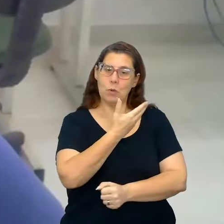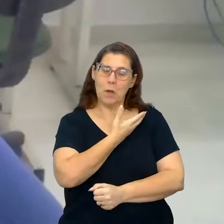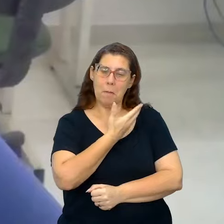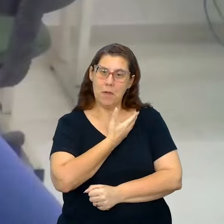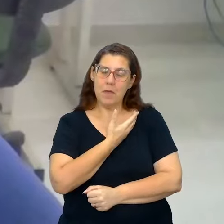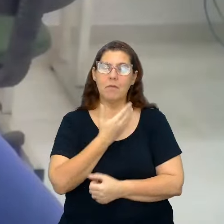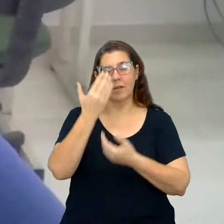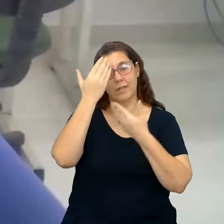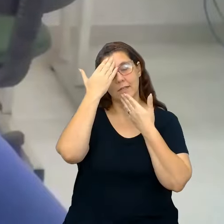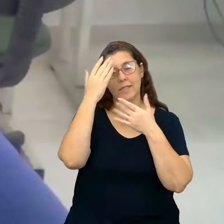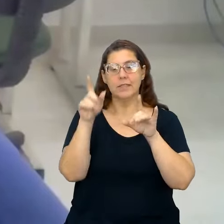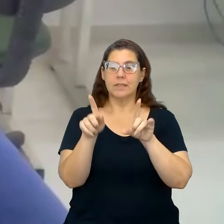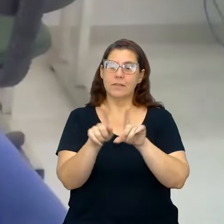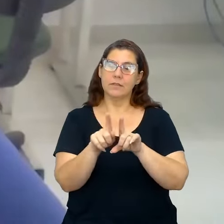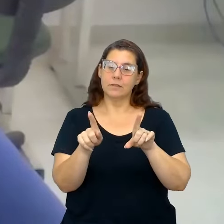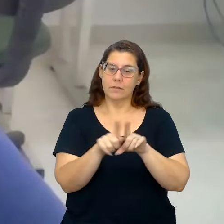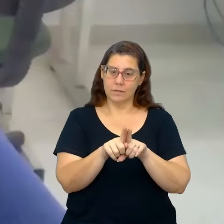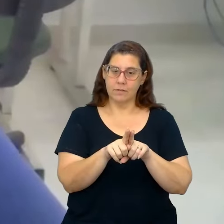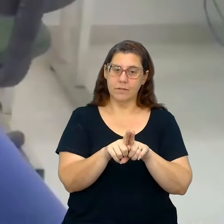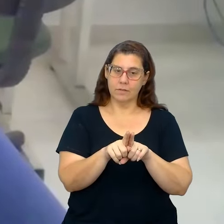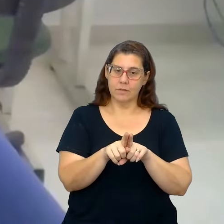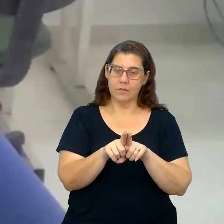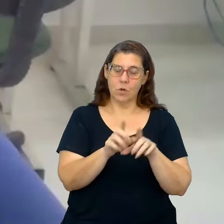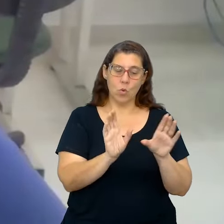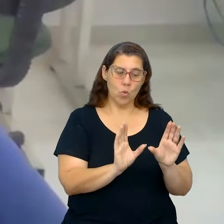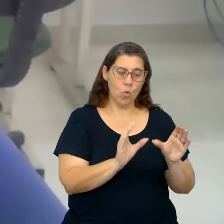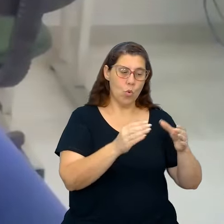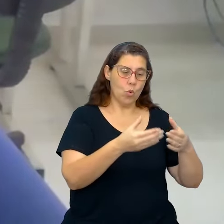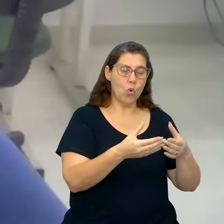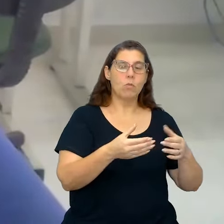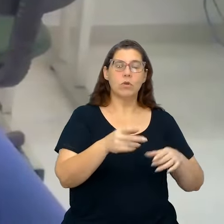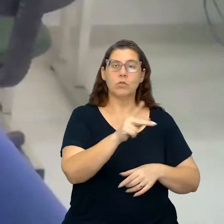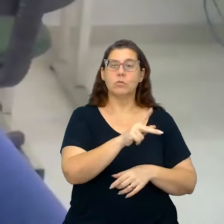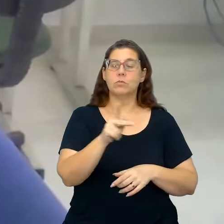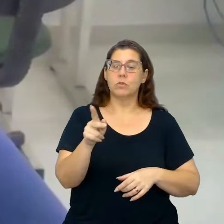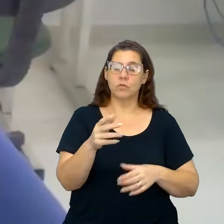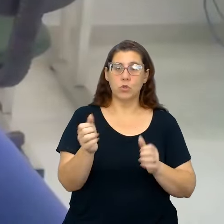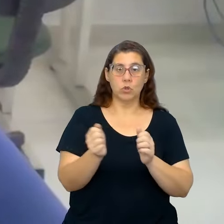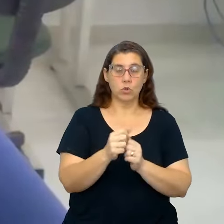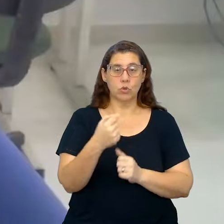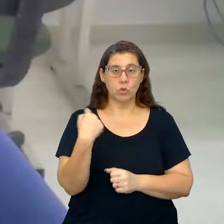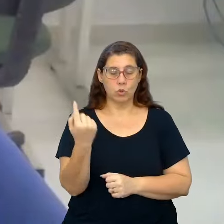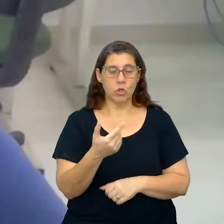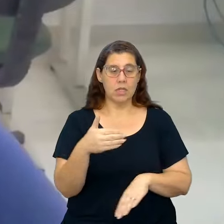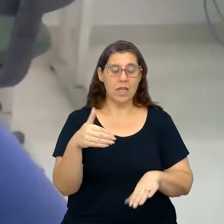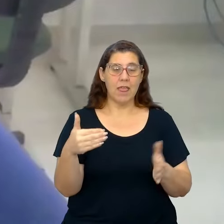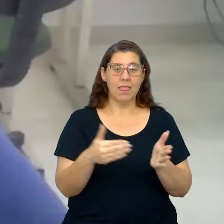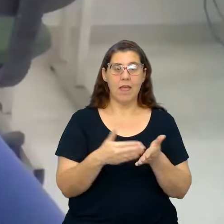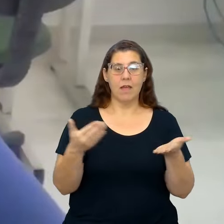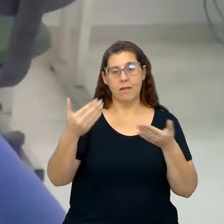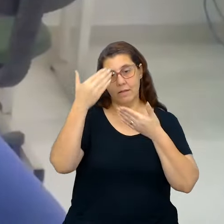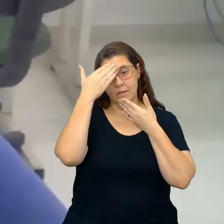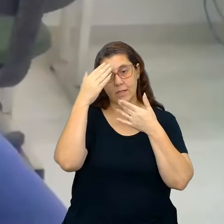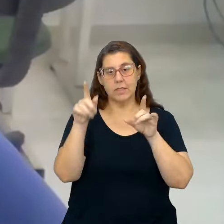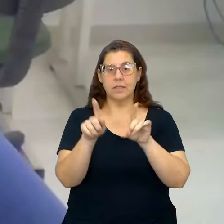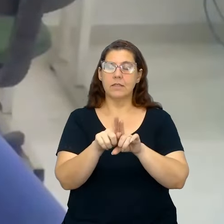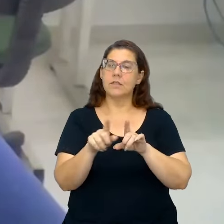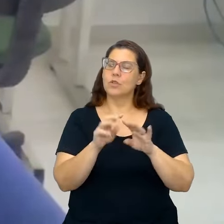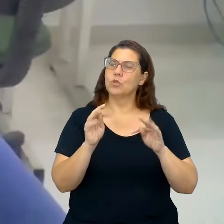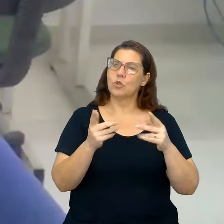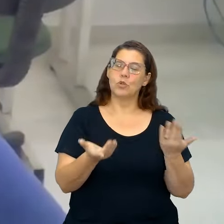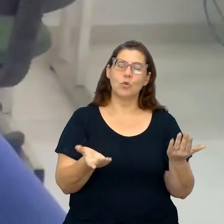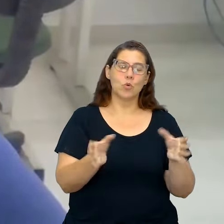Eu quero agradecer a companhia dos professores com a gente até esse momento e agradecer também a toda a